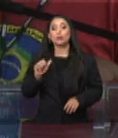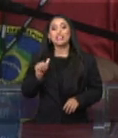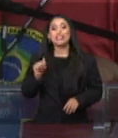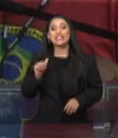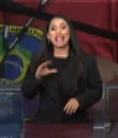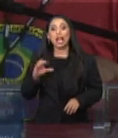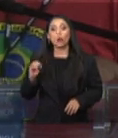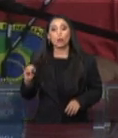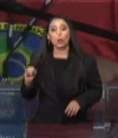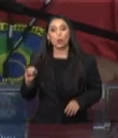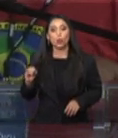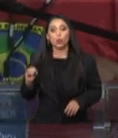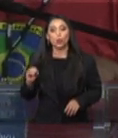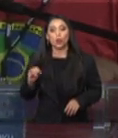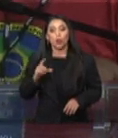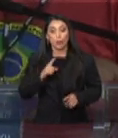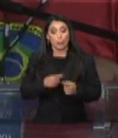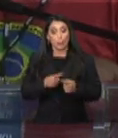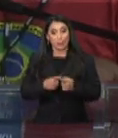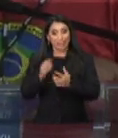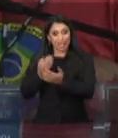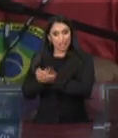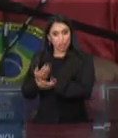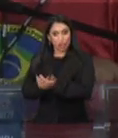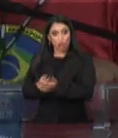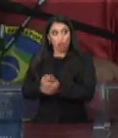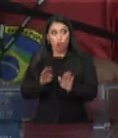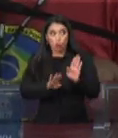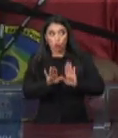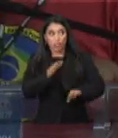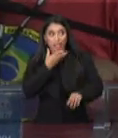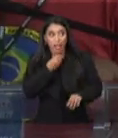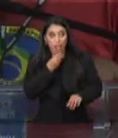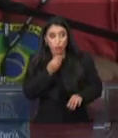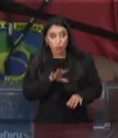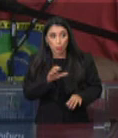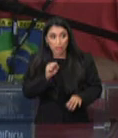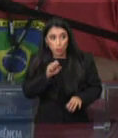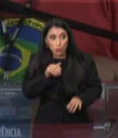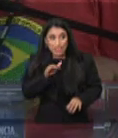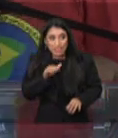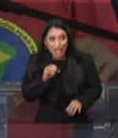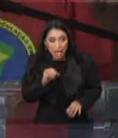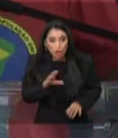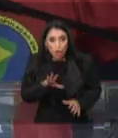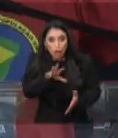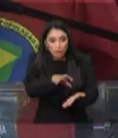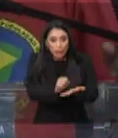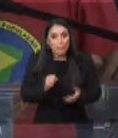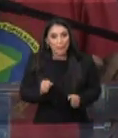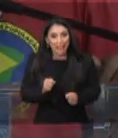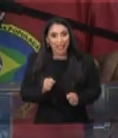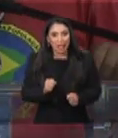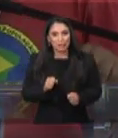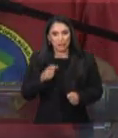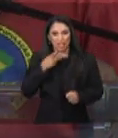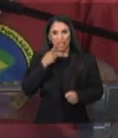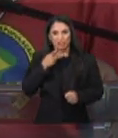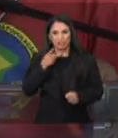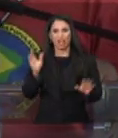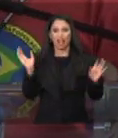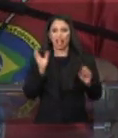o homem do saco que nas escolas o pai e a mãe falava cuidado com o homem do saco vai te pegar um dia eu quero relatar isso rápido